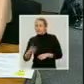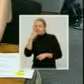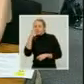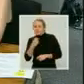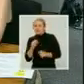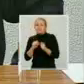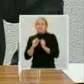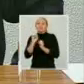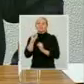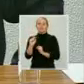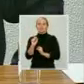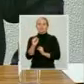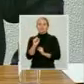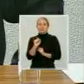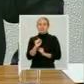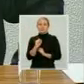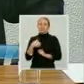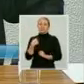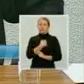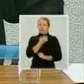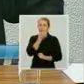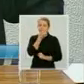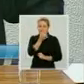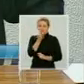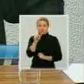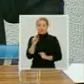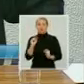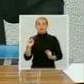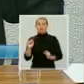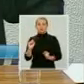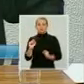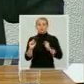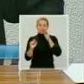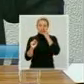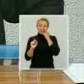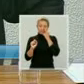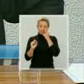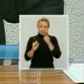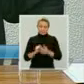brasileiras? Nossa sugestão é simples, quer dizer,